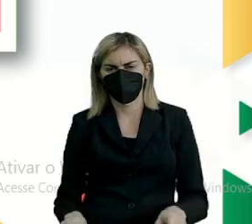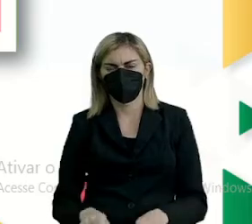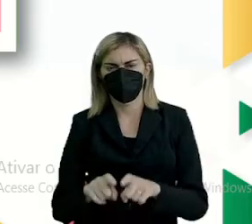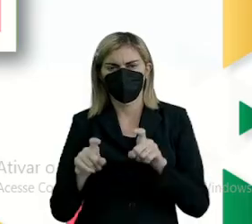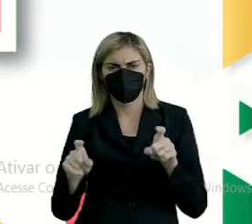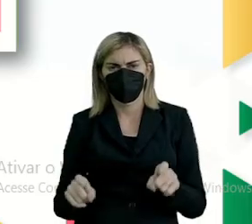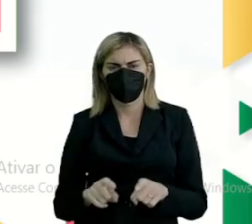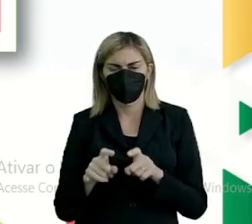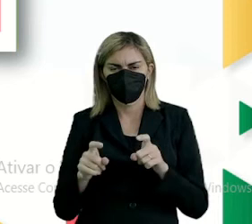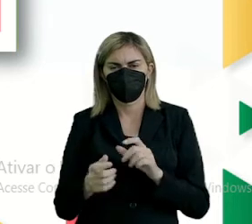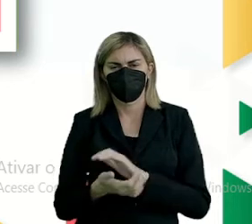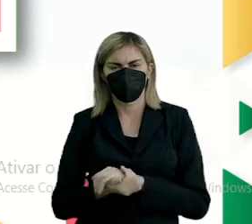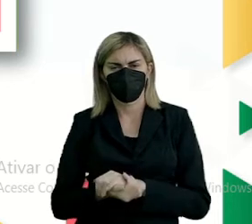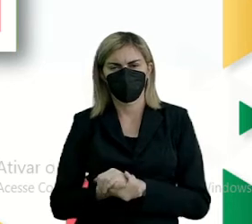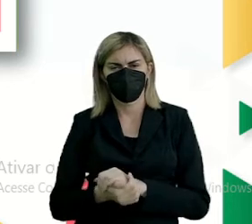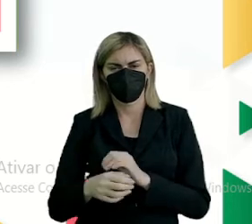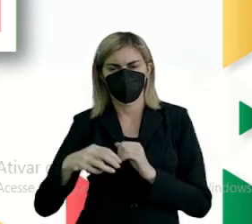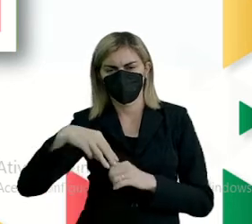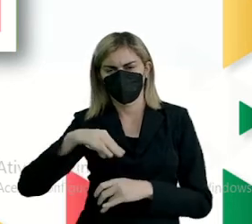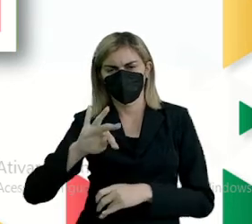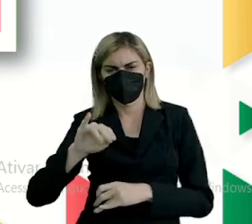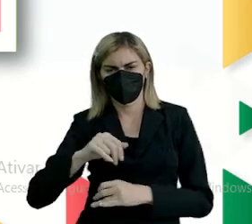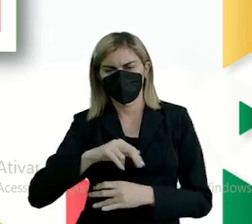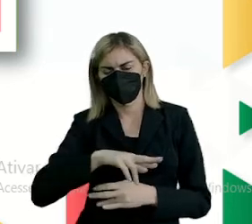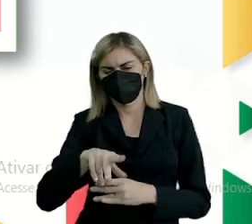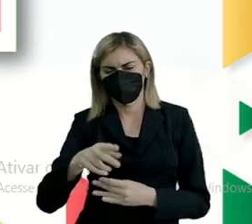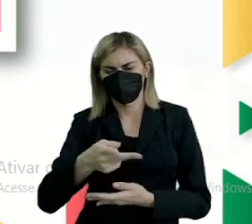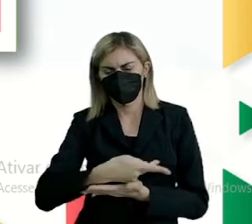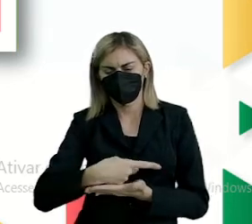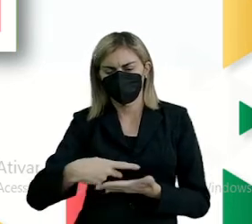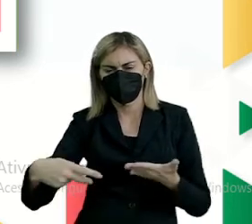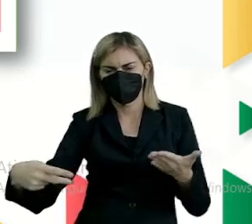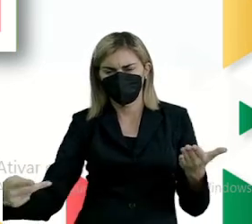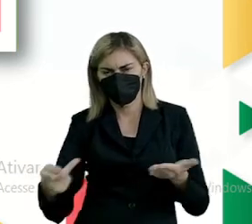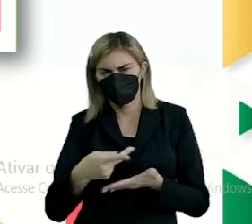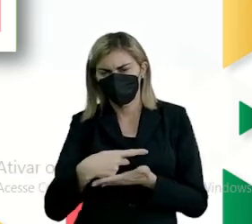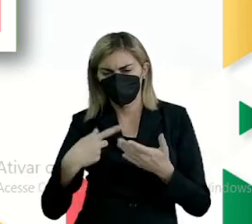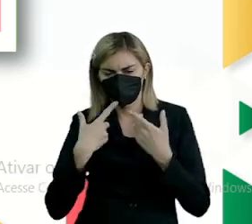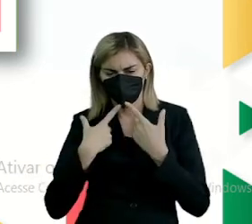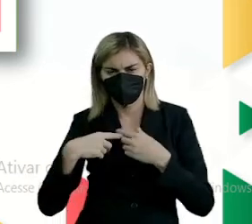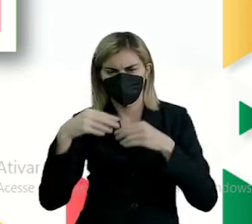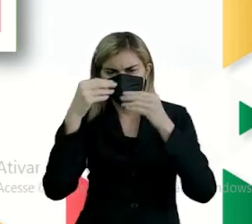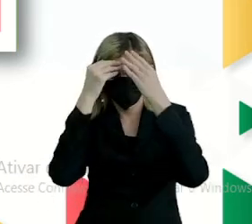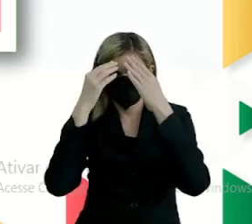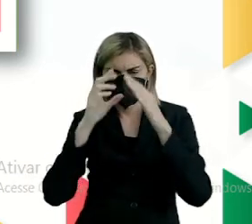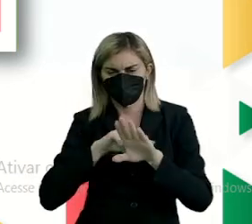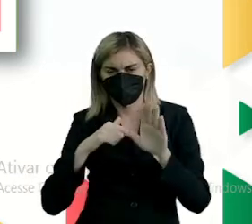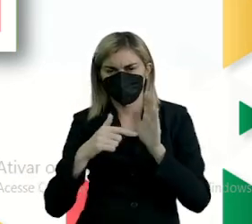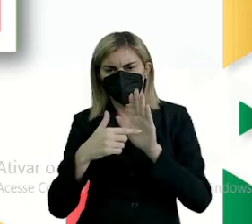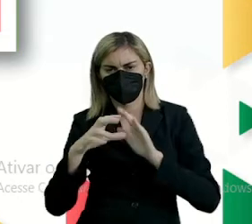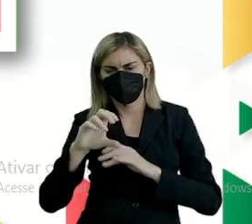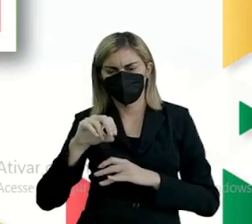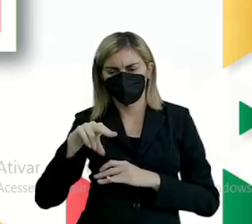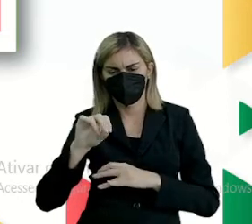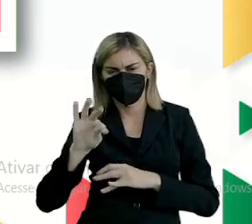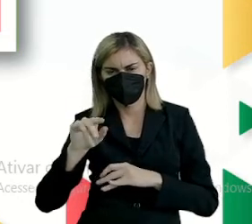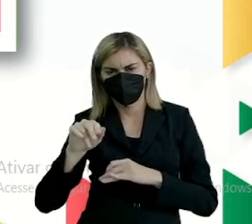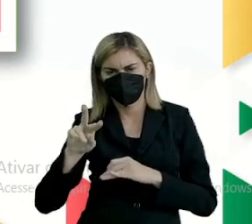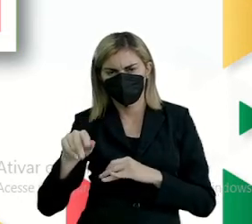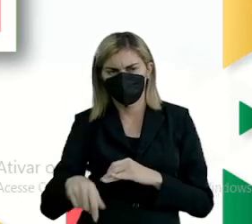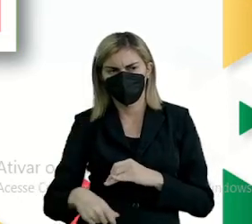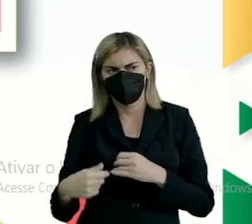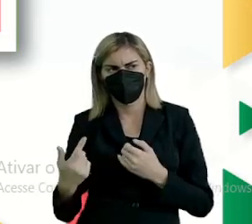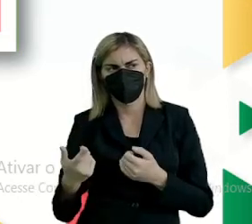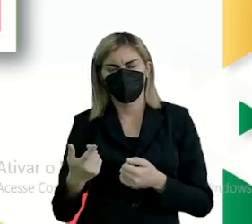aí. Multimodalidade na poesia. A poesia que usa a linguagem conotativa. Veja só que há um símbolo do